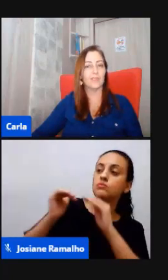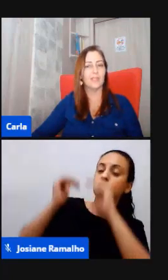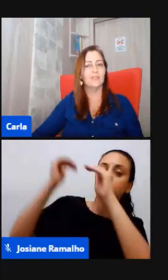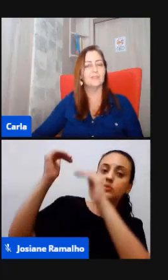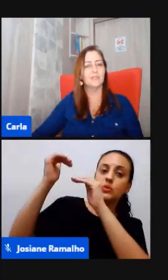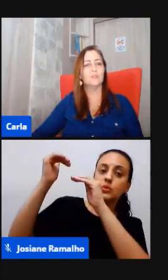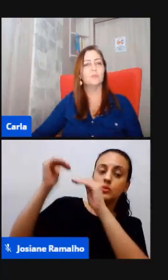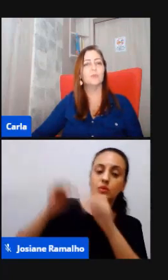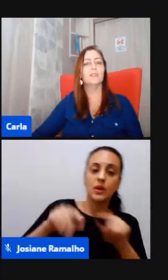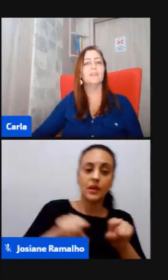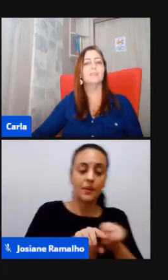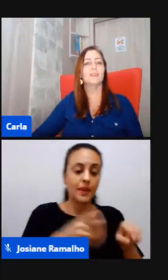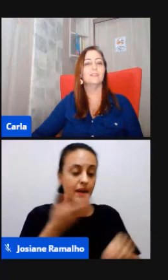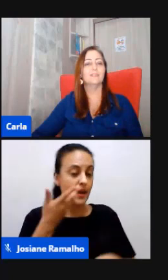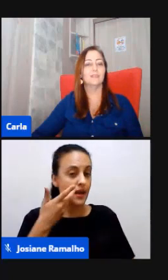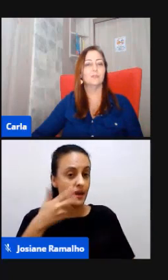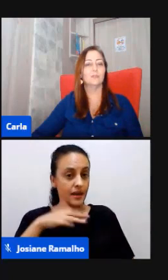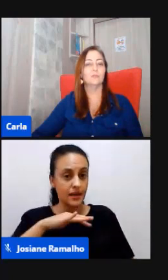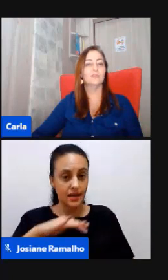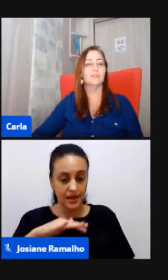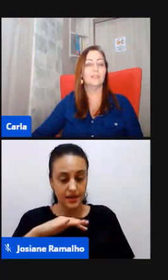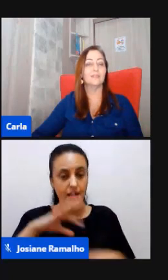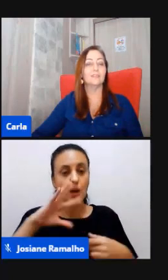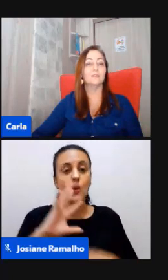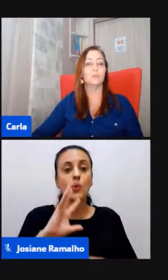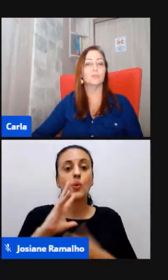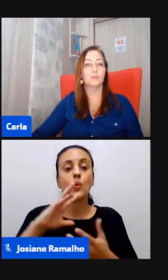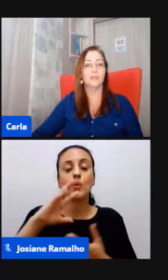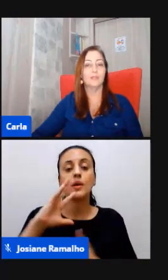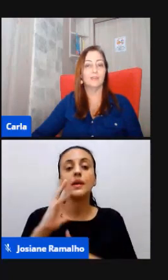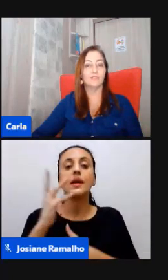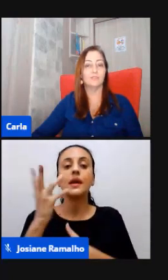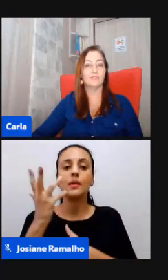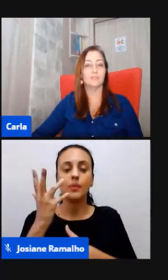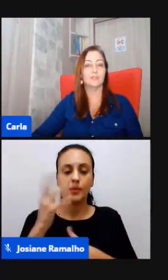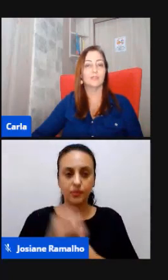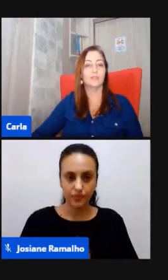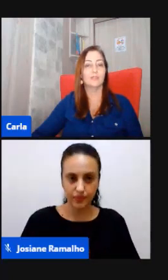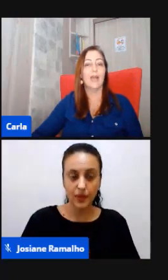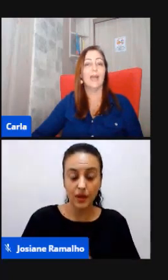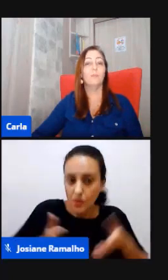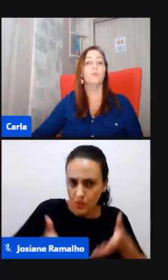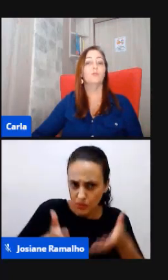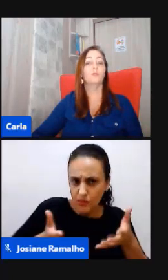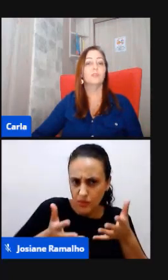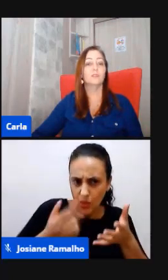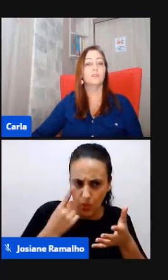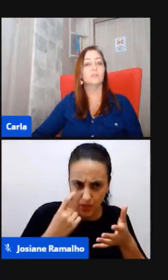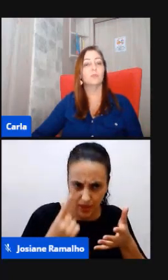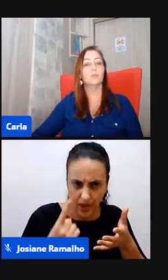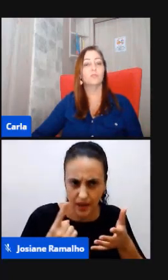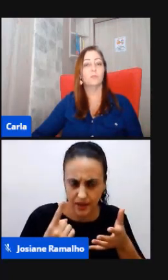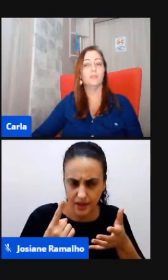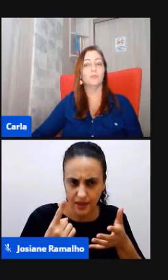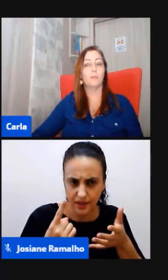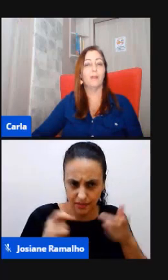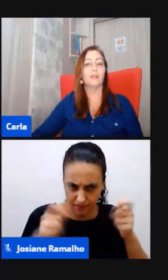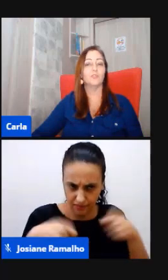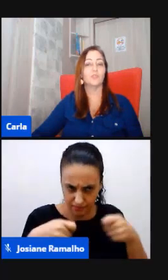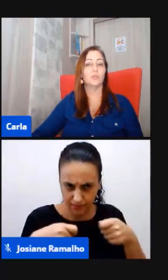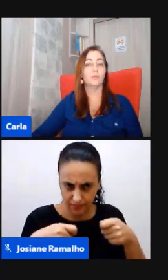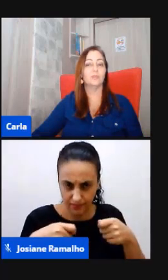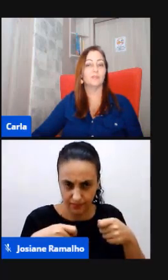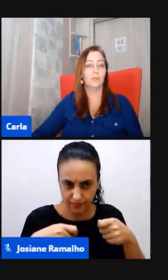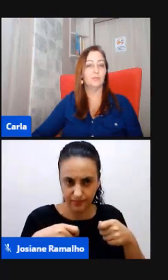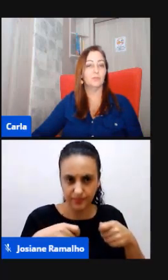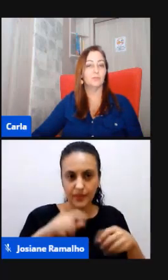criança-espaço-tempo, estamos potencializando seus interesses e possibilidades? Aprofundando seu envolvimento na